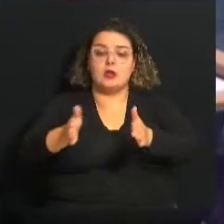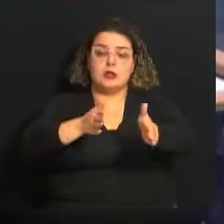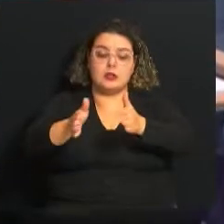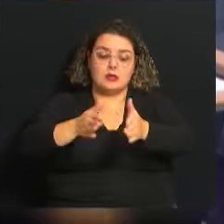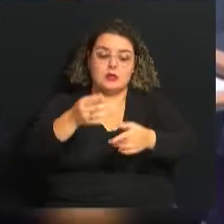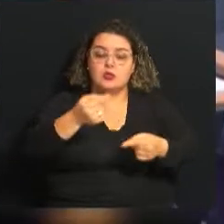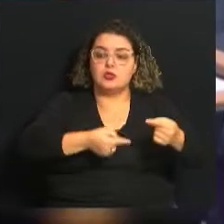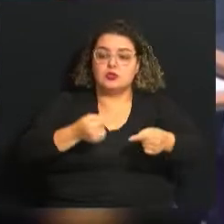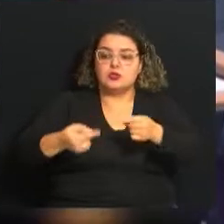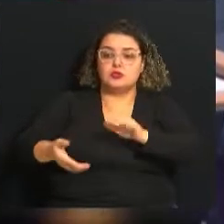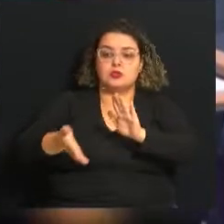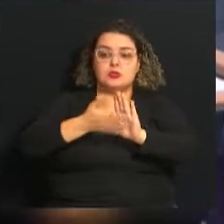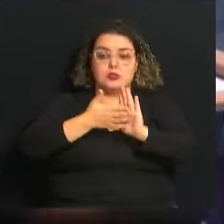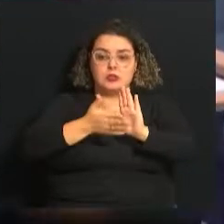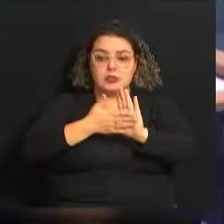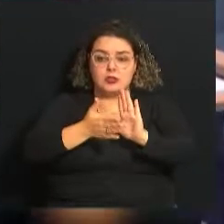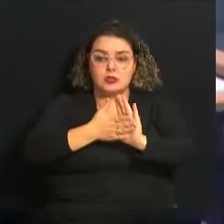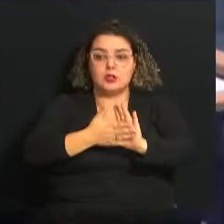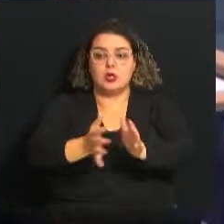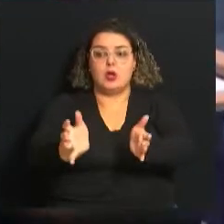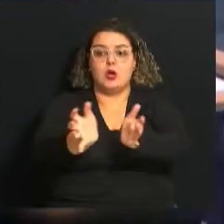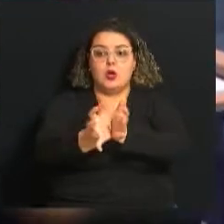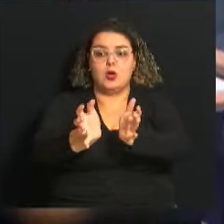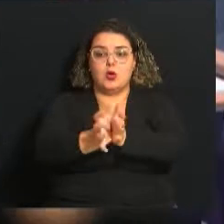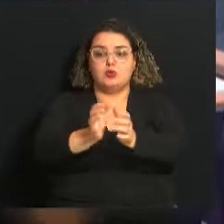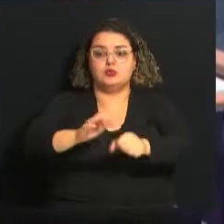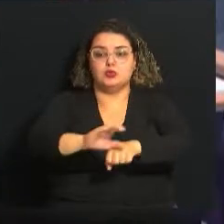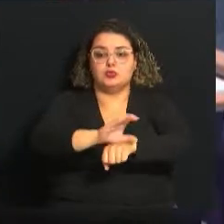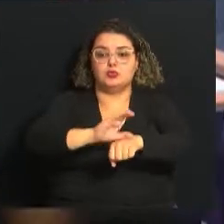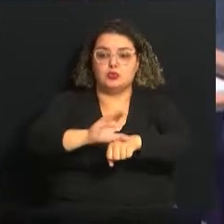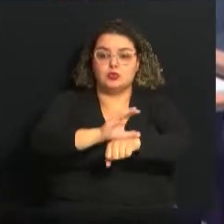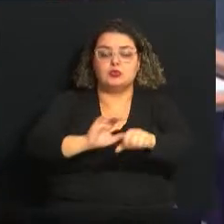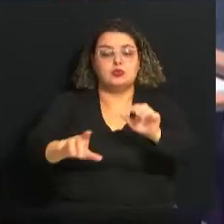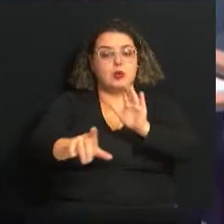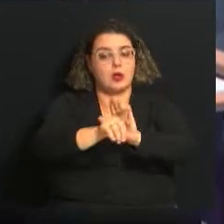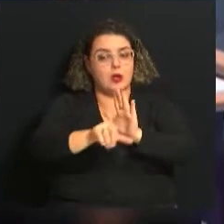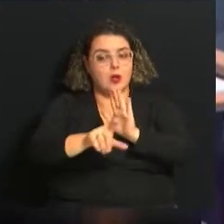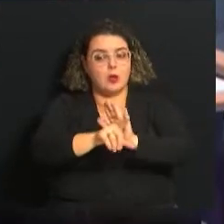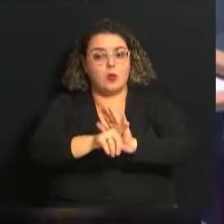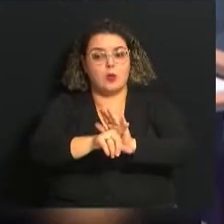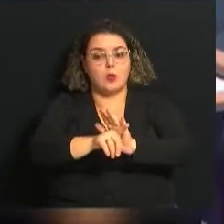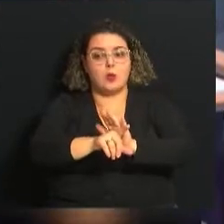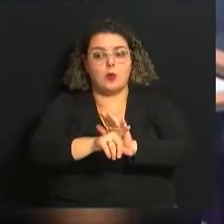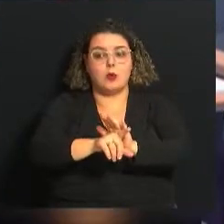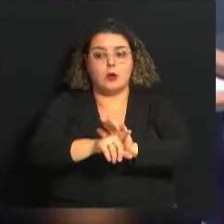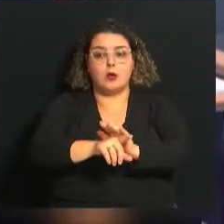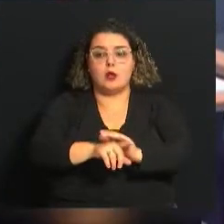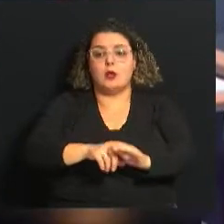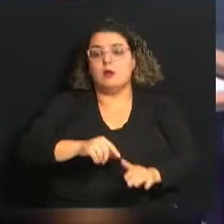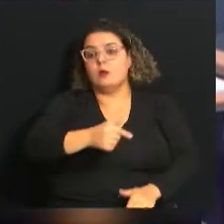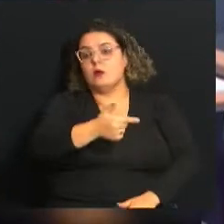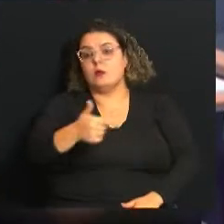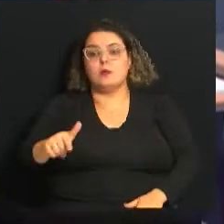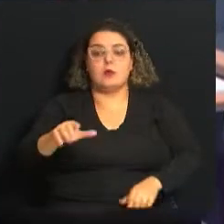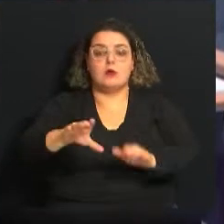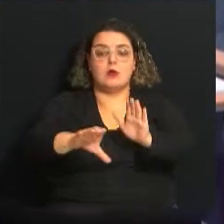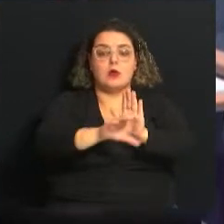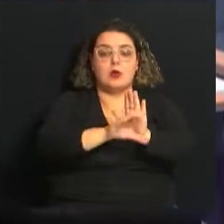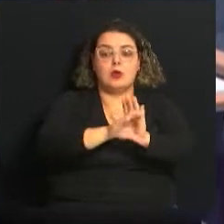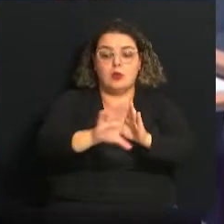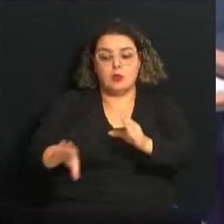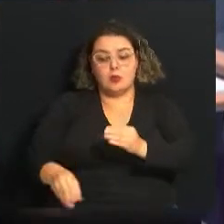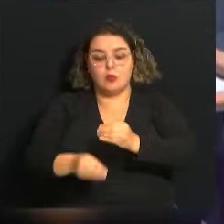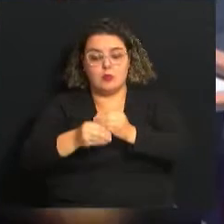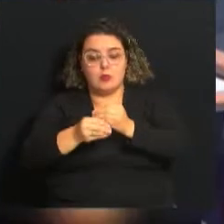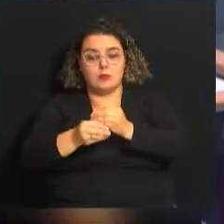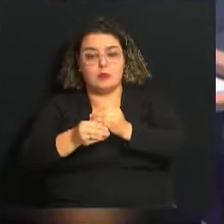das proposituras, a Comissão de Constituição e Legalidade considerou inconstitucional uma emenda apresentada